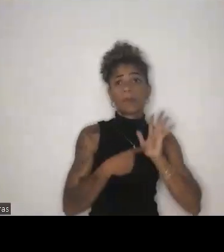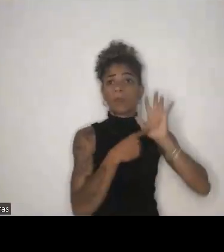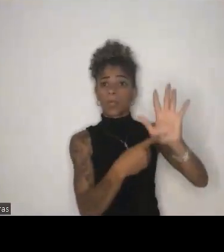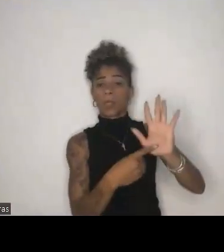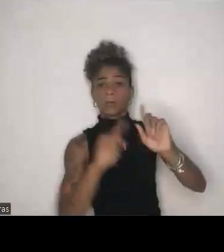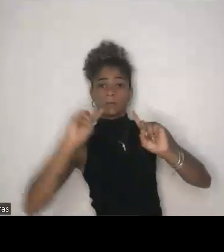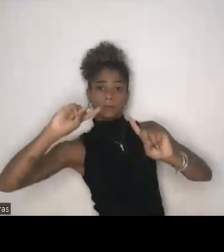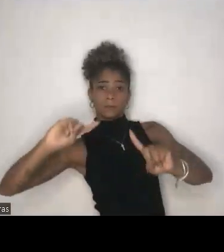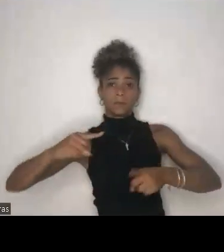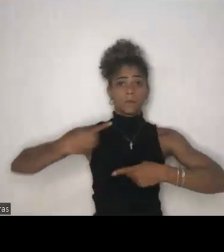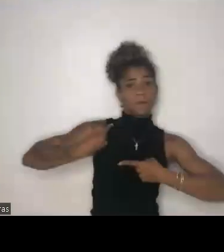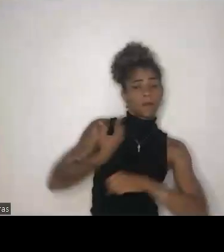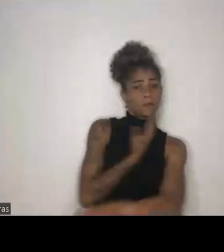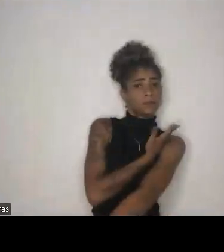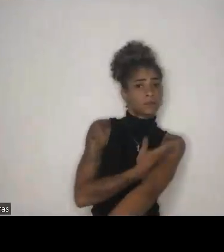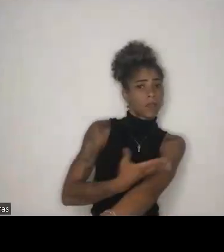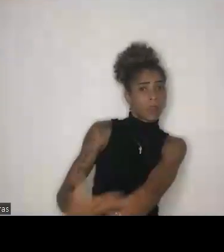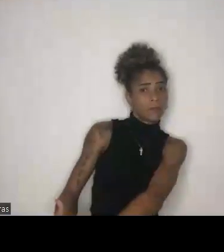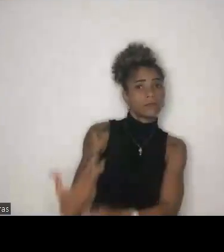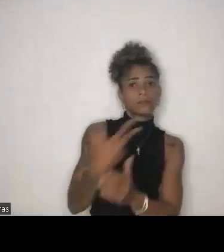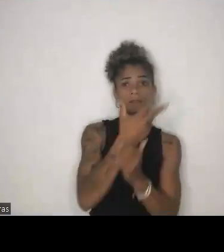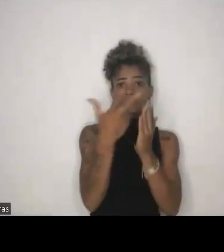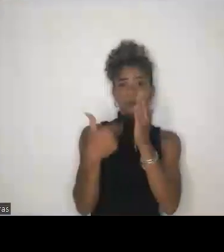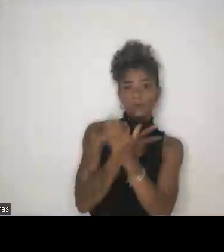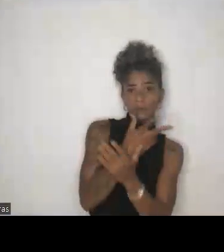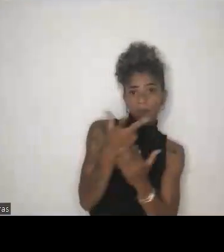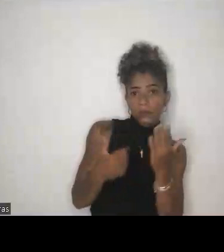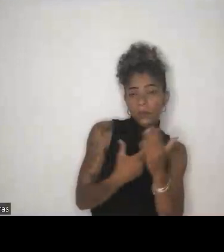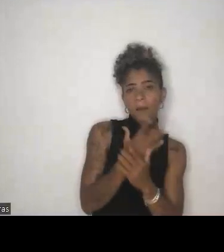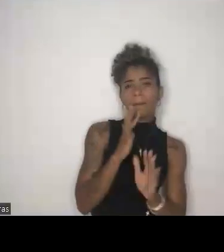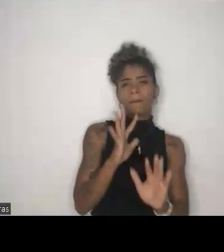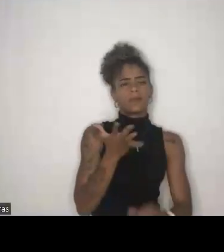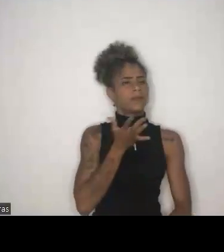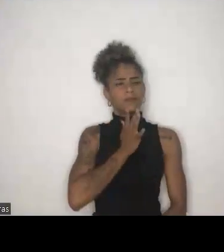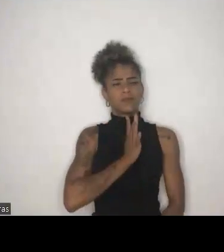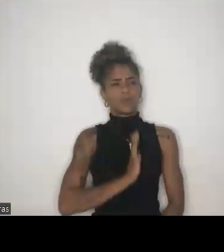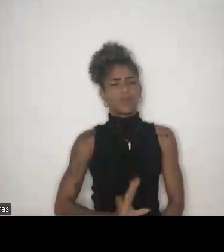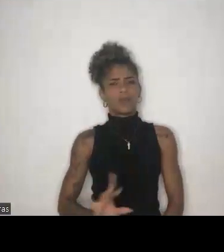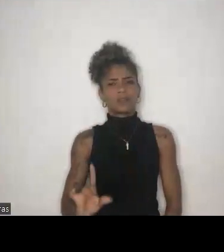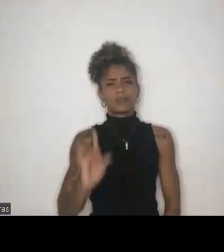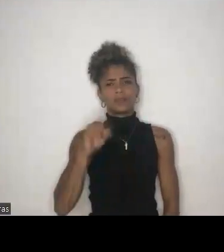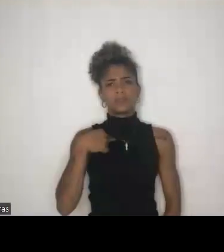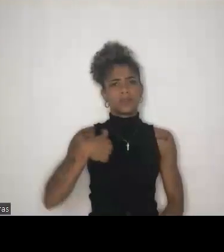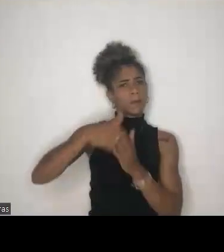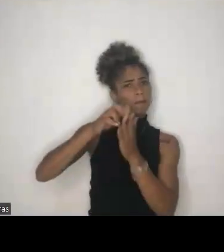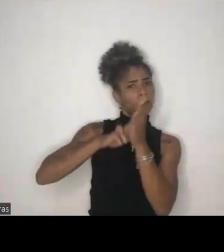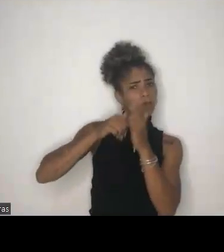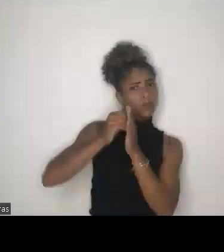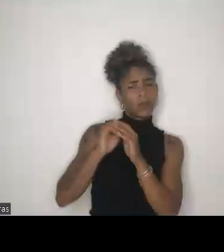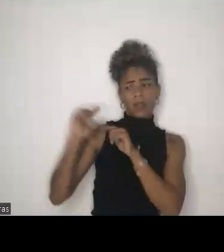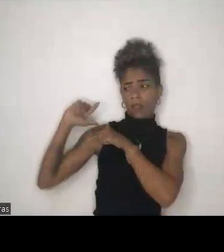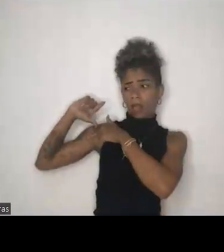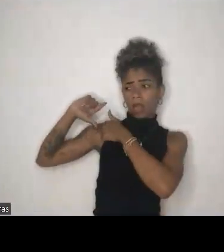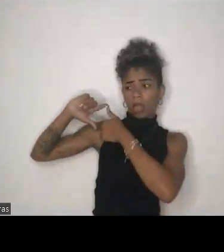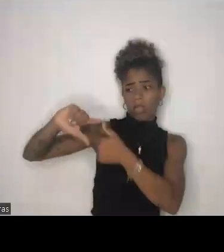de comportamento assim ah eu desenho muito bem uma coisa mas eu não gosto de pintura clássica Mas eu sou capaz de fazer isso